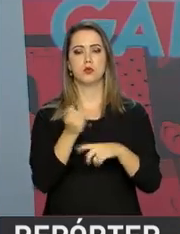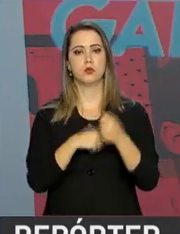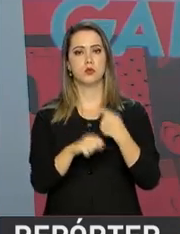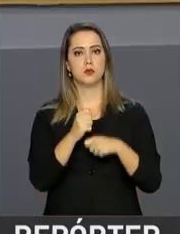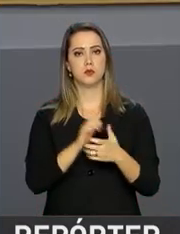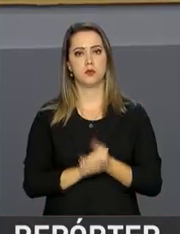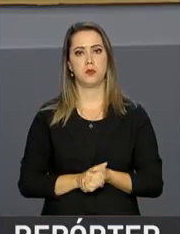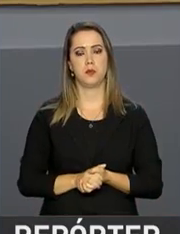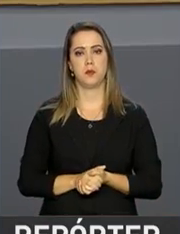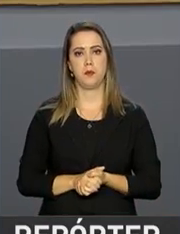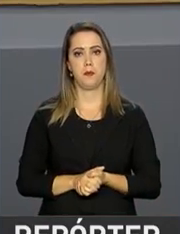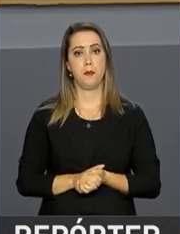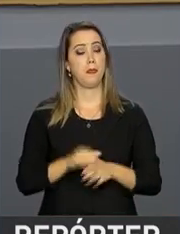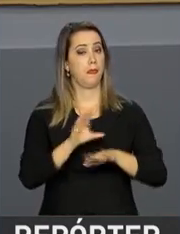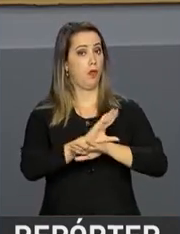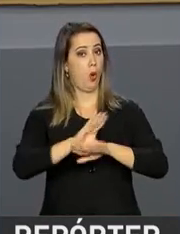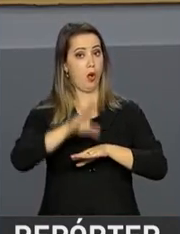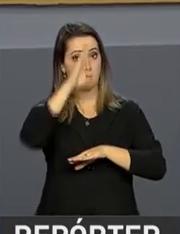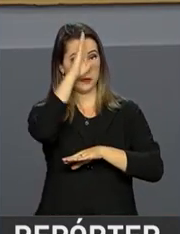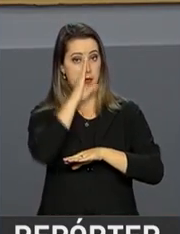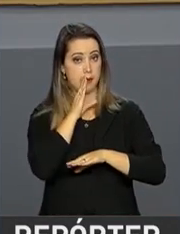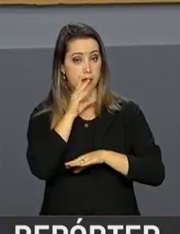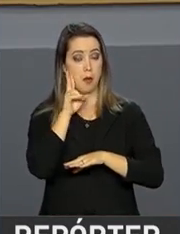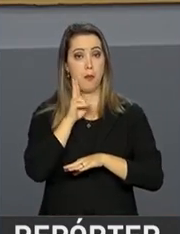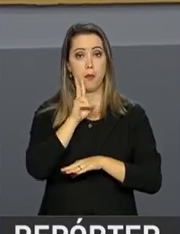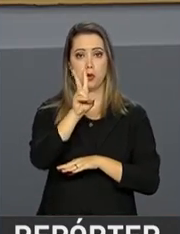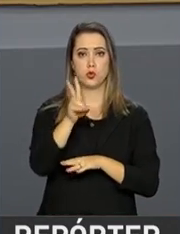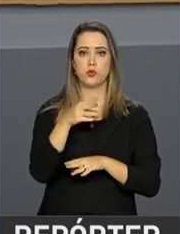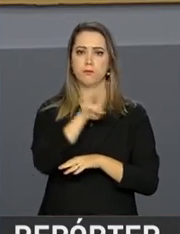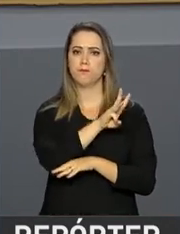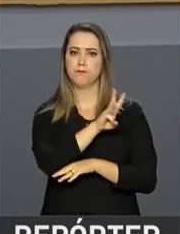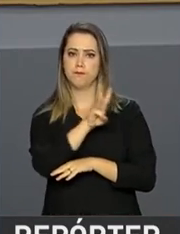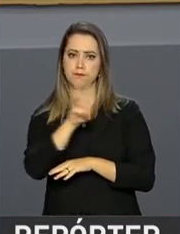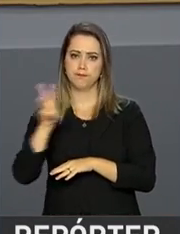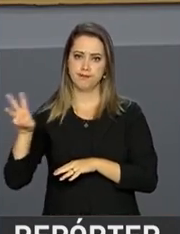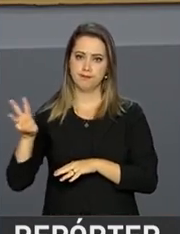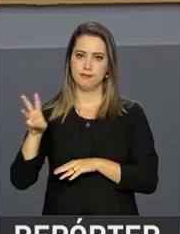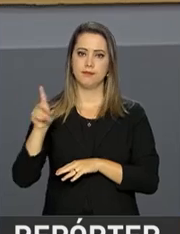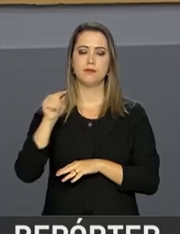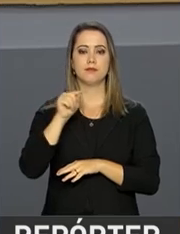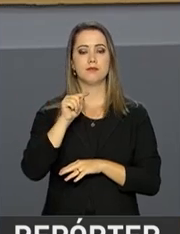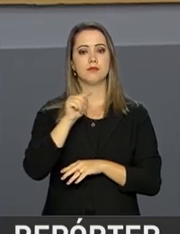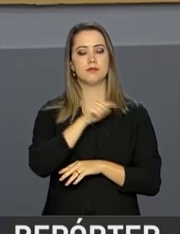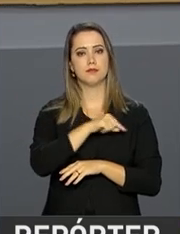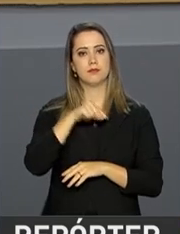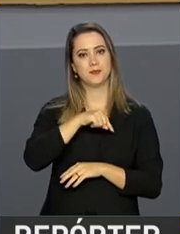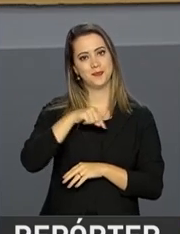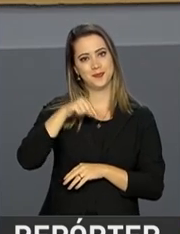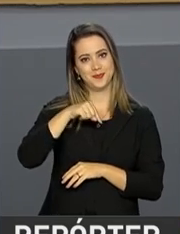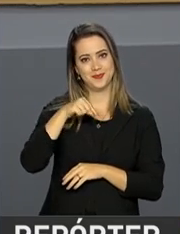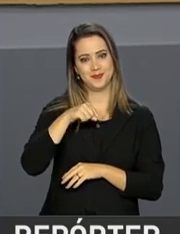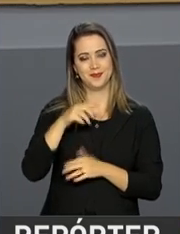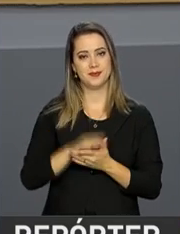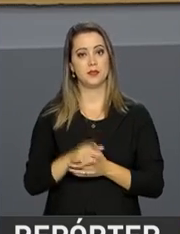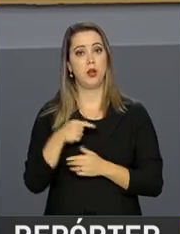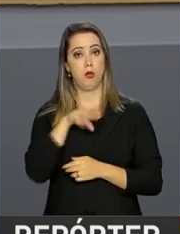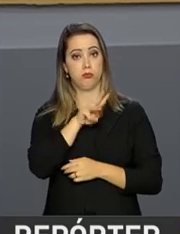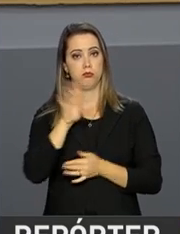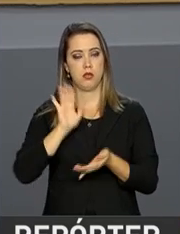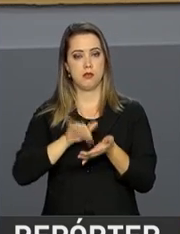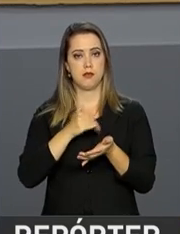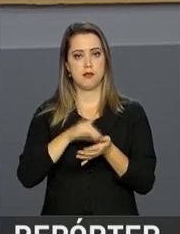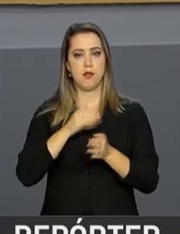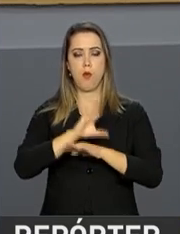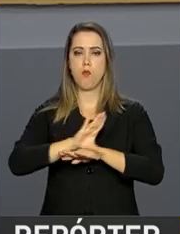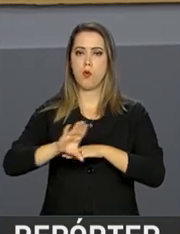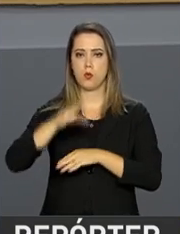cultura. Os cursos são gratuitos e os interessados podem acessar a página da Universidade Federal do Rio Grande do Sul no